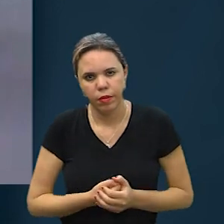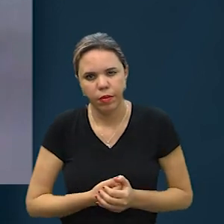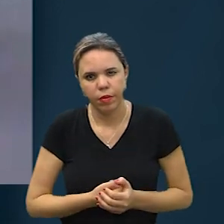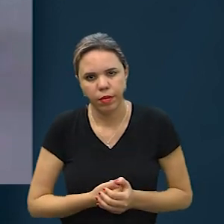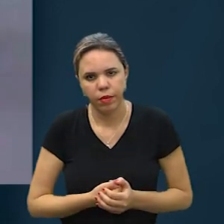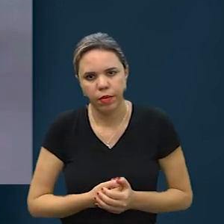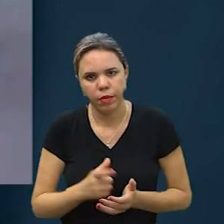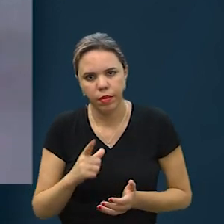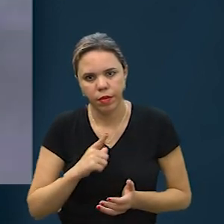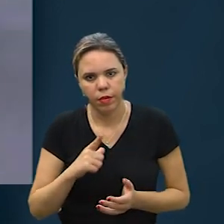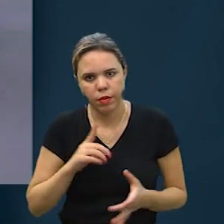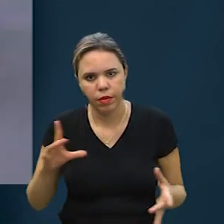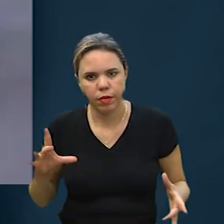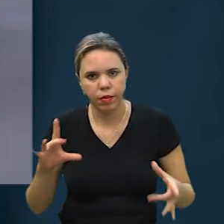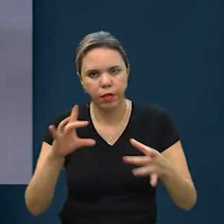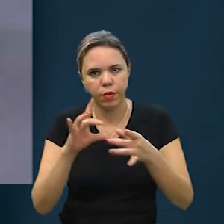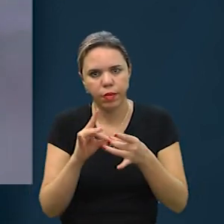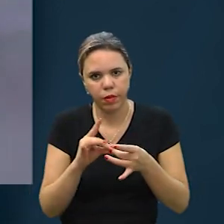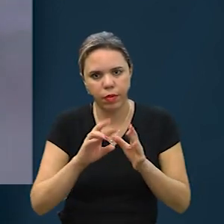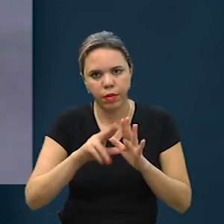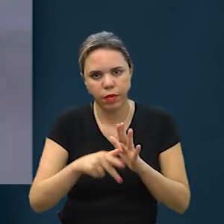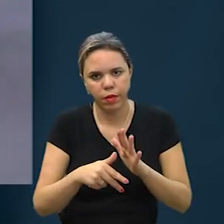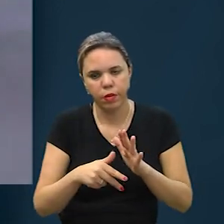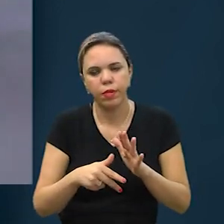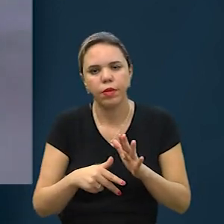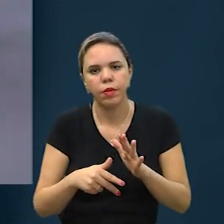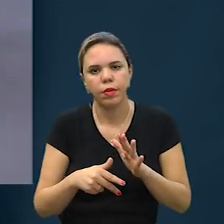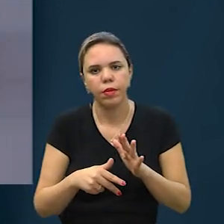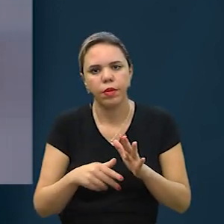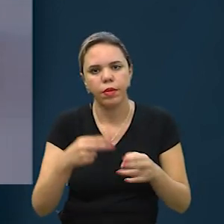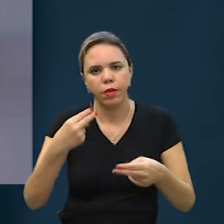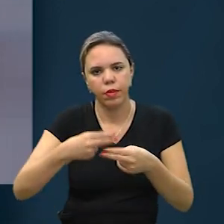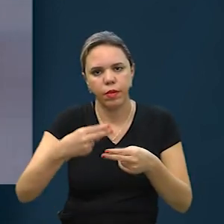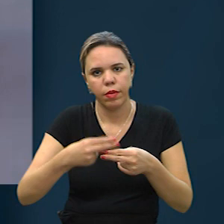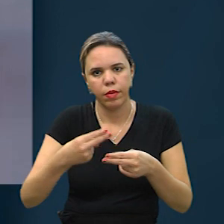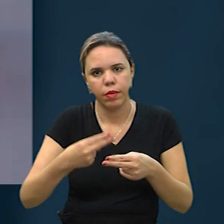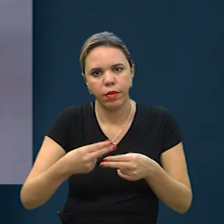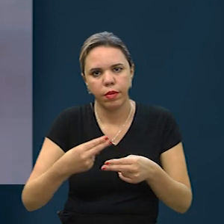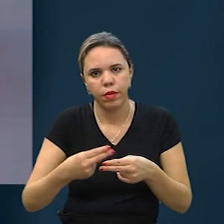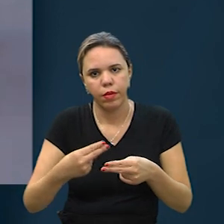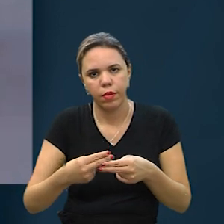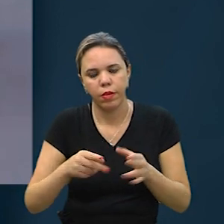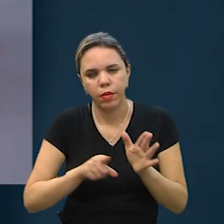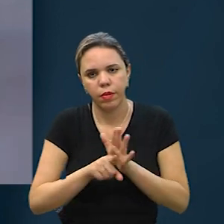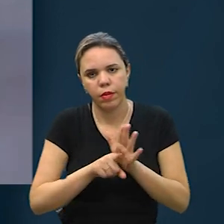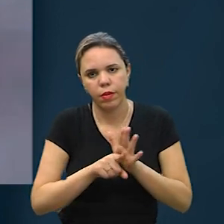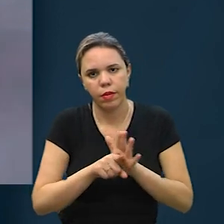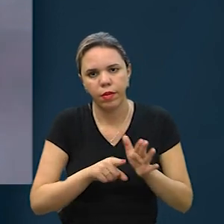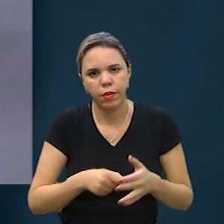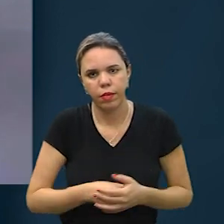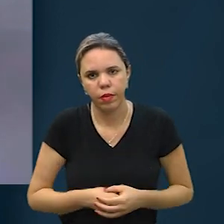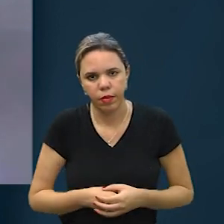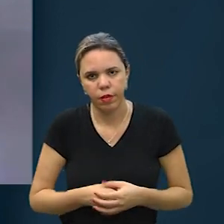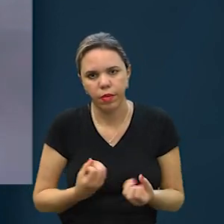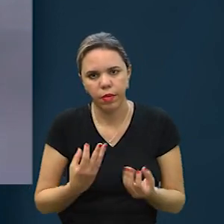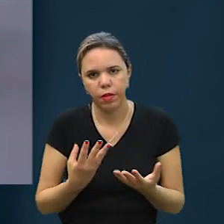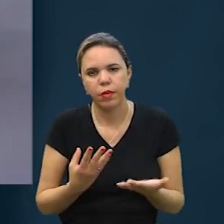levantamento. Nós temos várias parcerias com o Sebrae, inclusive a